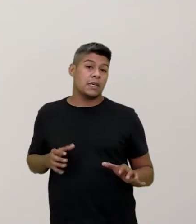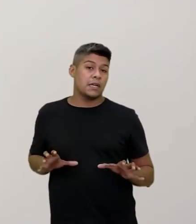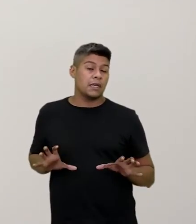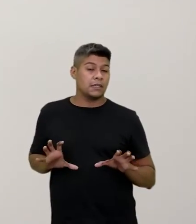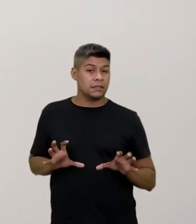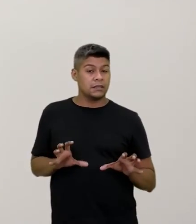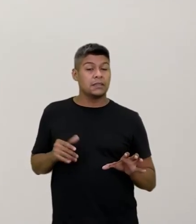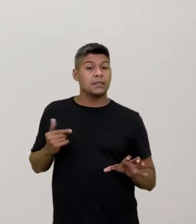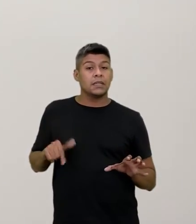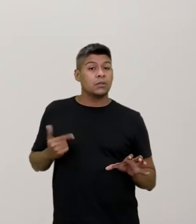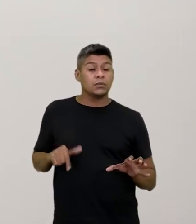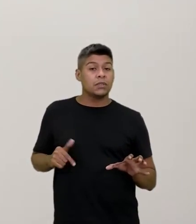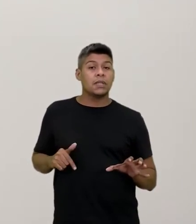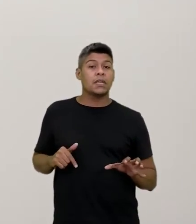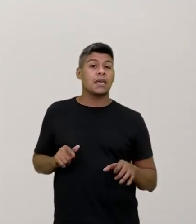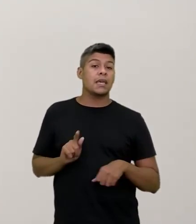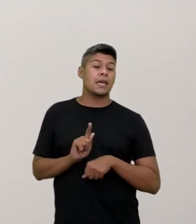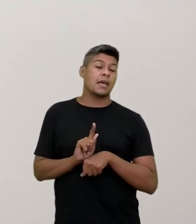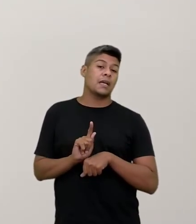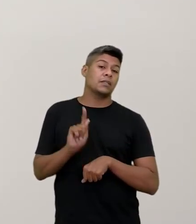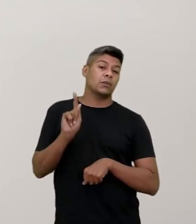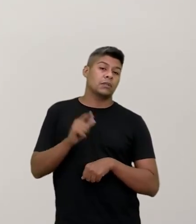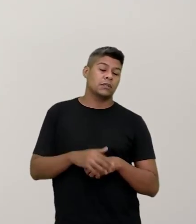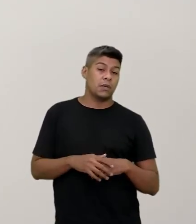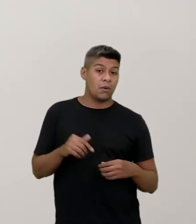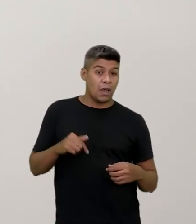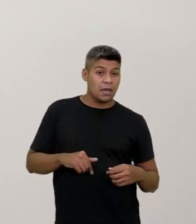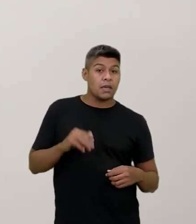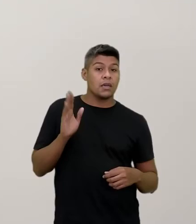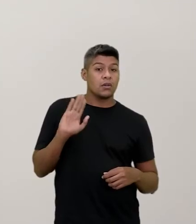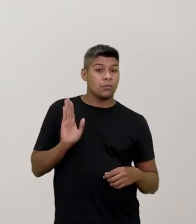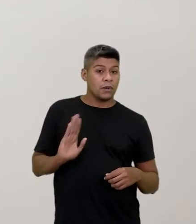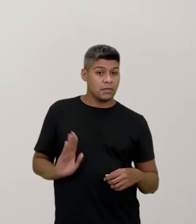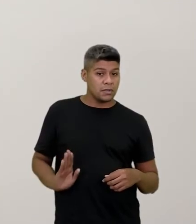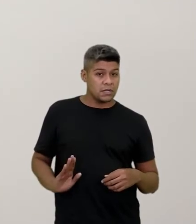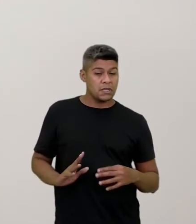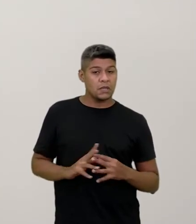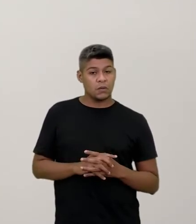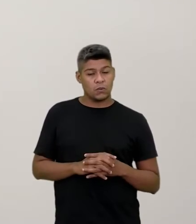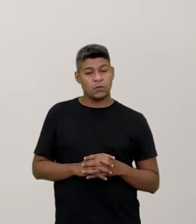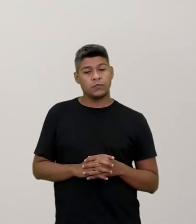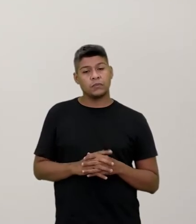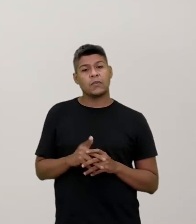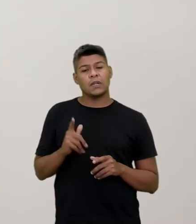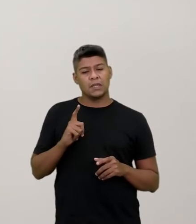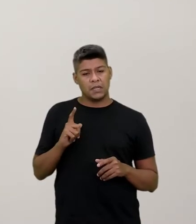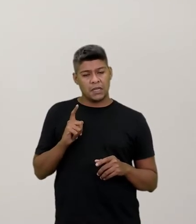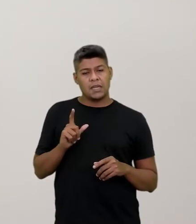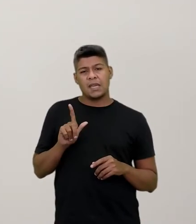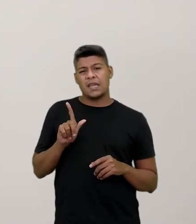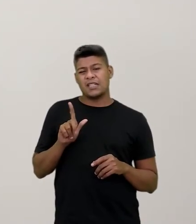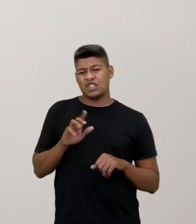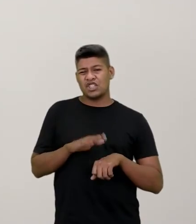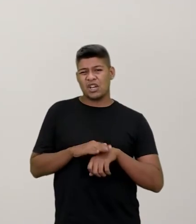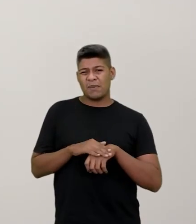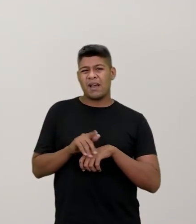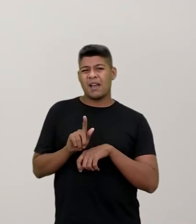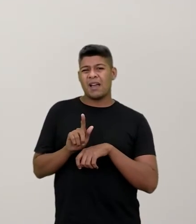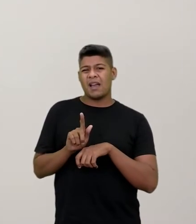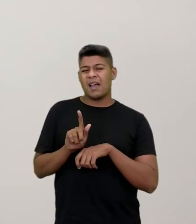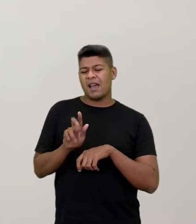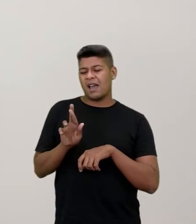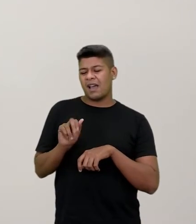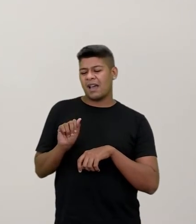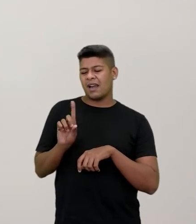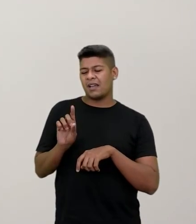não tem esse negócio de graduação, por exemplo. Aqui no Brasil, se você for treinar Muay Thai, tem até graduação, mas não é uma coisa que o